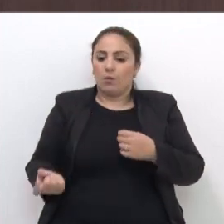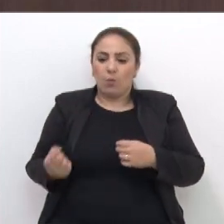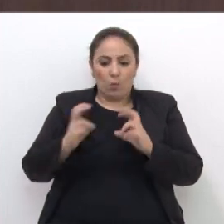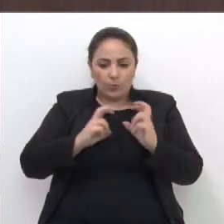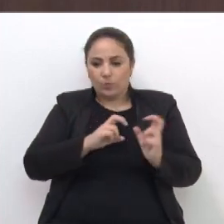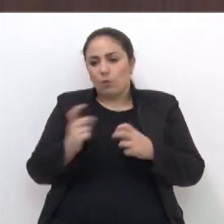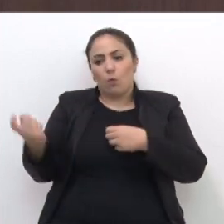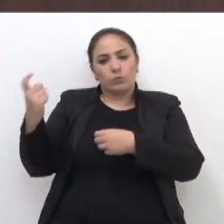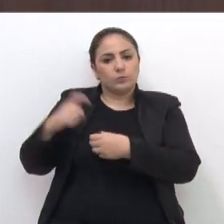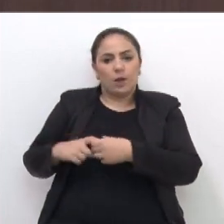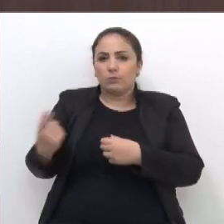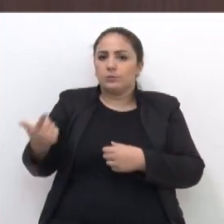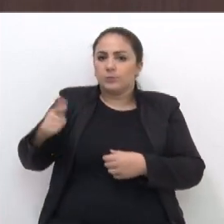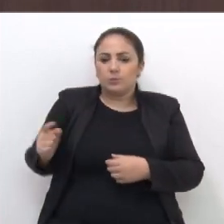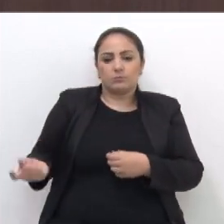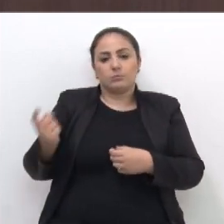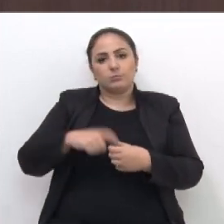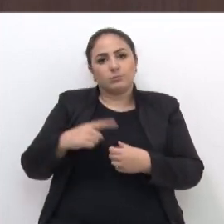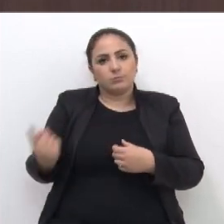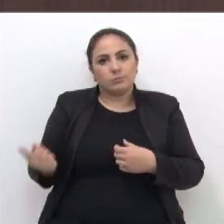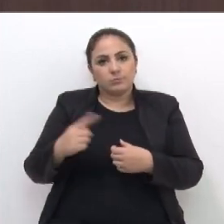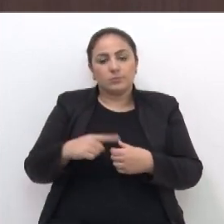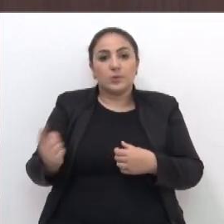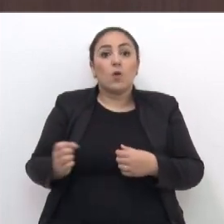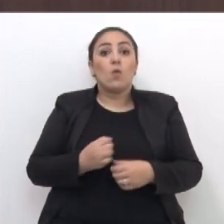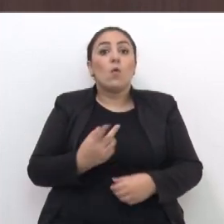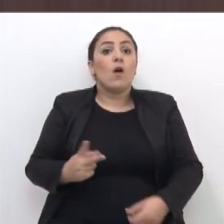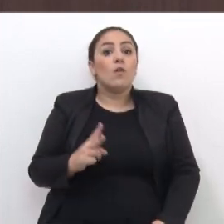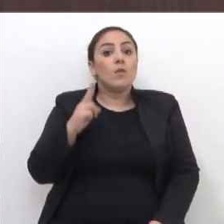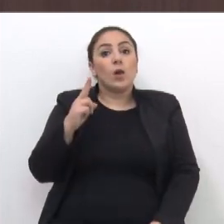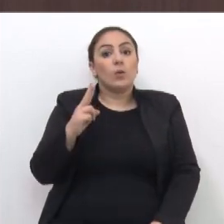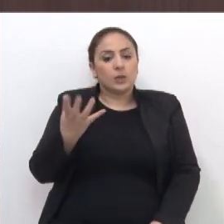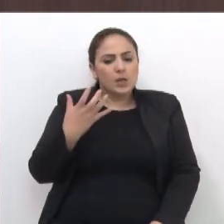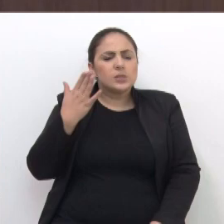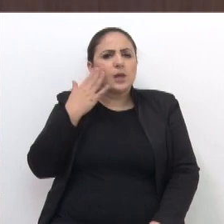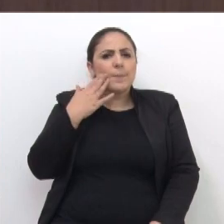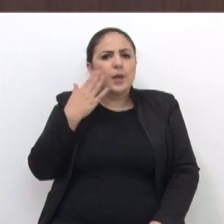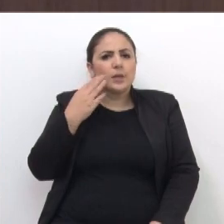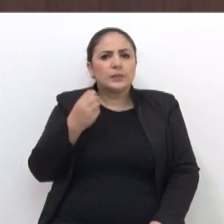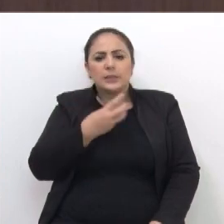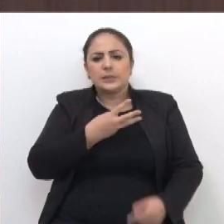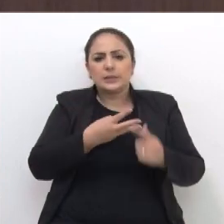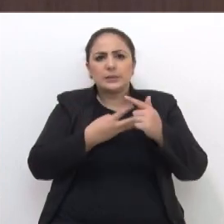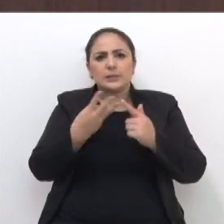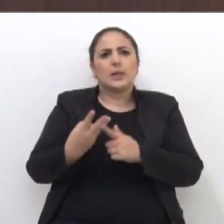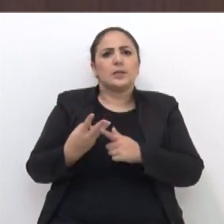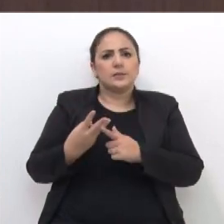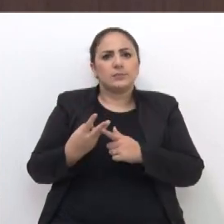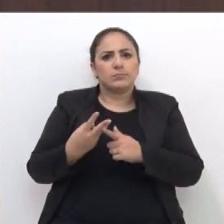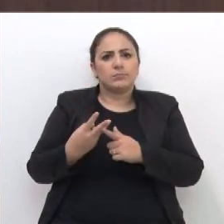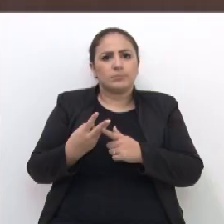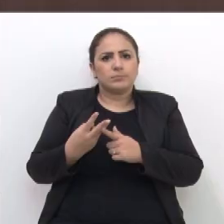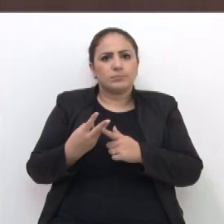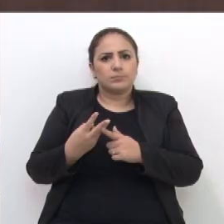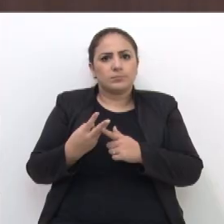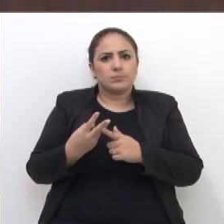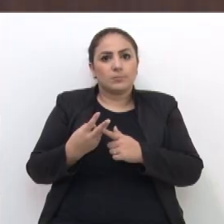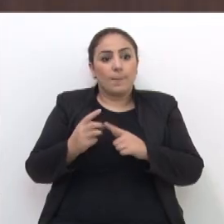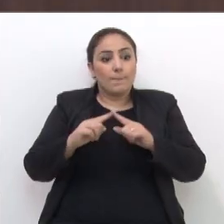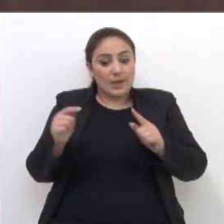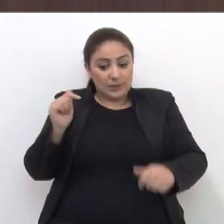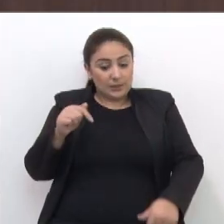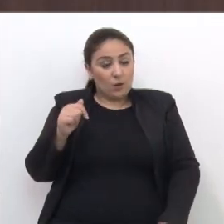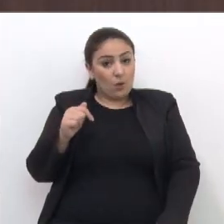de novo. E mais uma, qual o valor arrecadado das 3 companhias de Passo Fundo, vereador Ronaldo? Mas